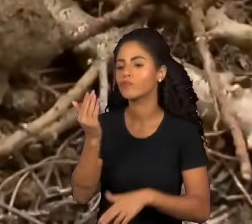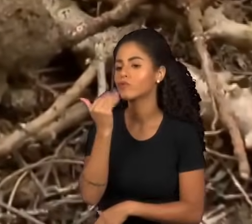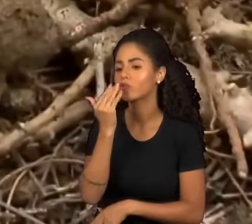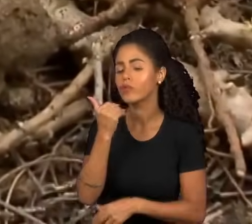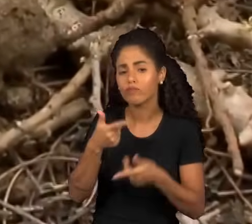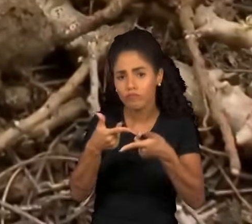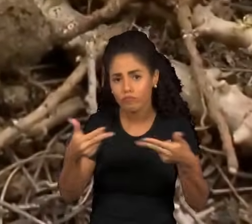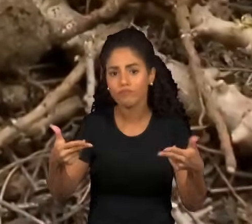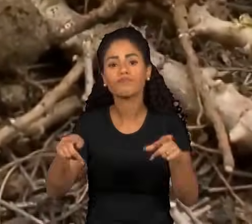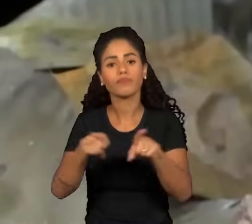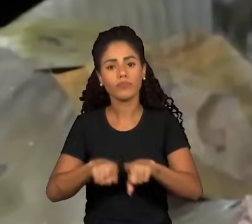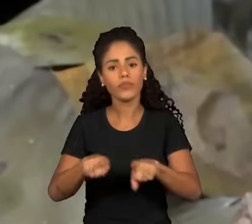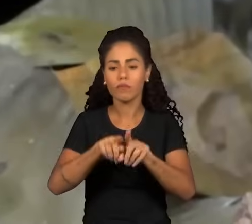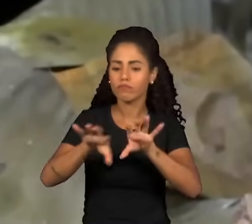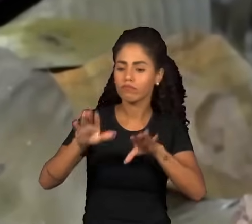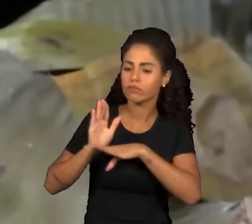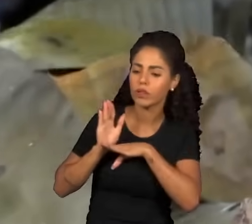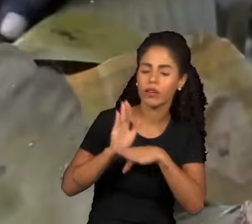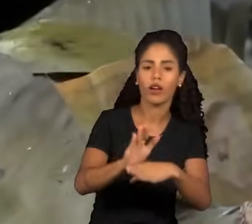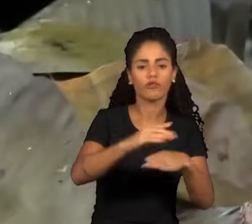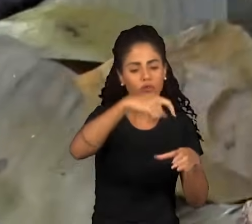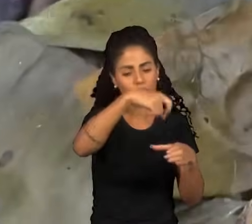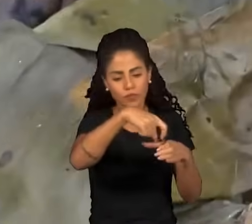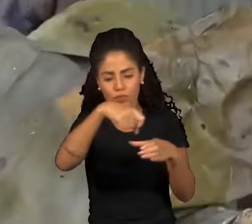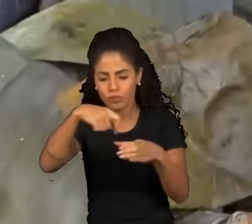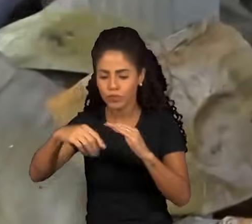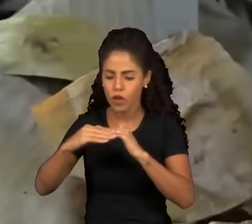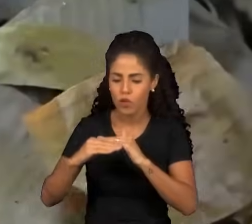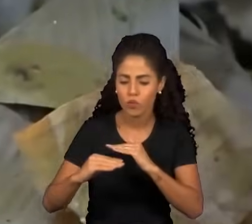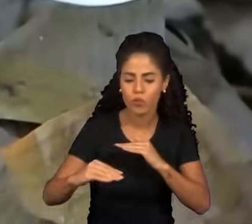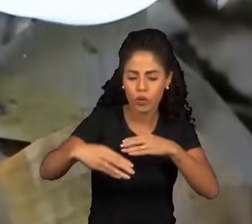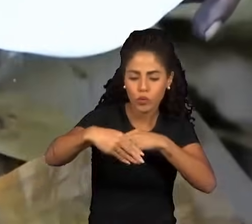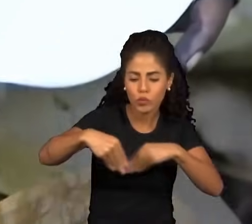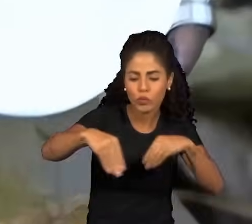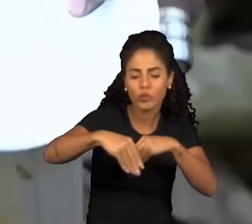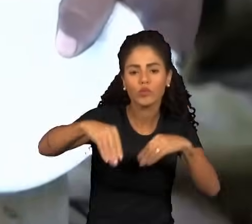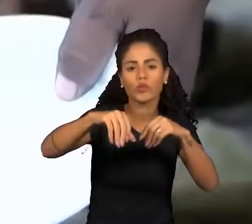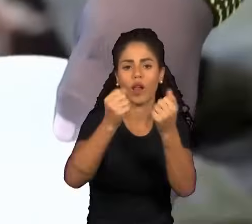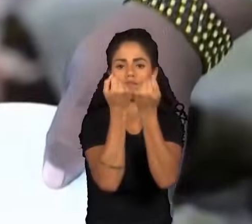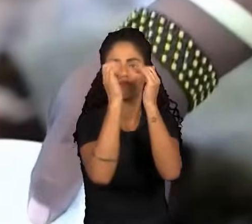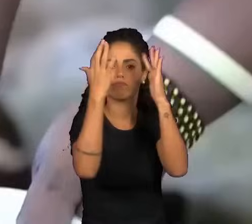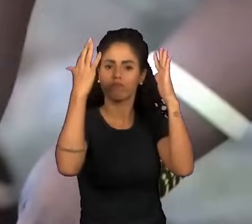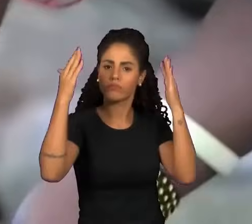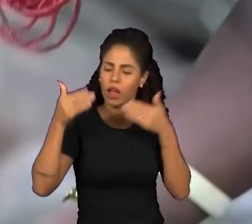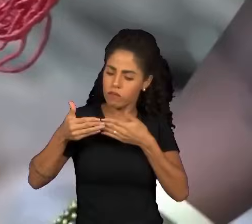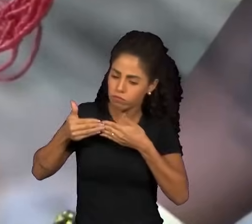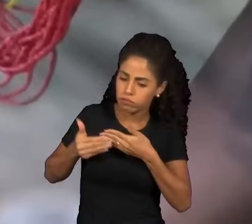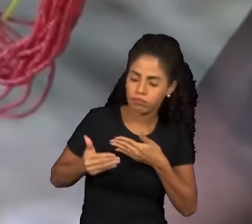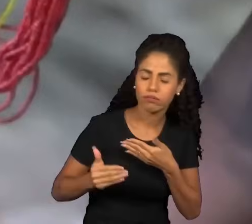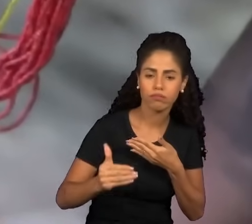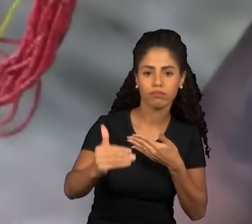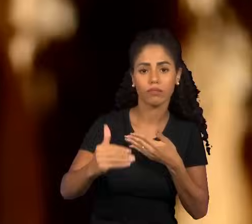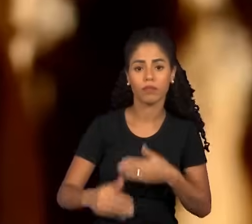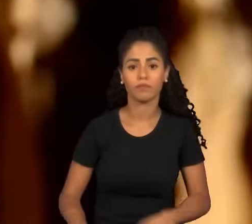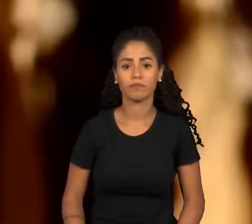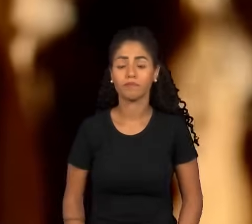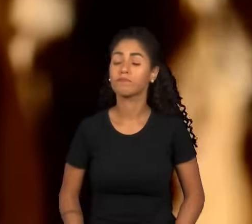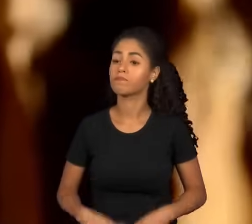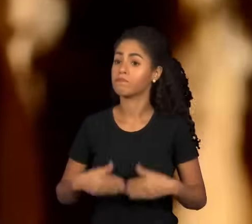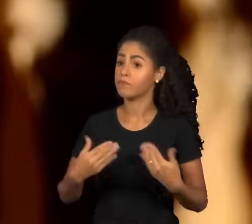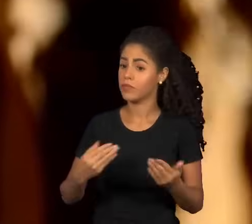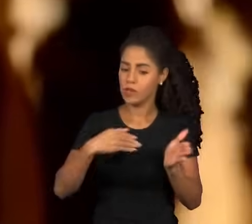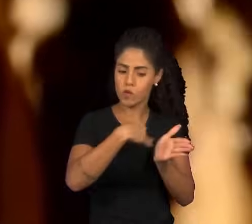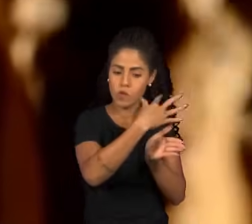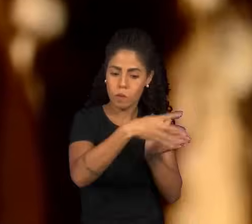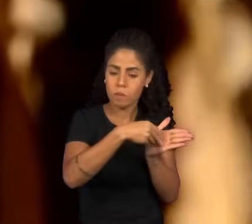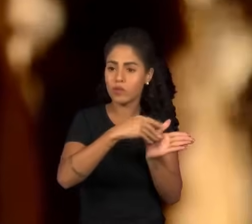Essa interferência teria melhorado a fertilidade do solo da floresta ao longo do tempo. Geralmente na Amazônia, essas